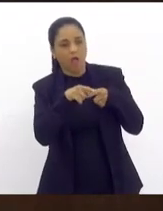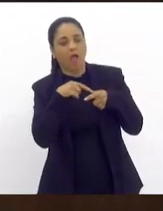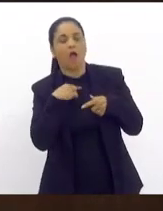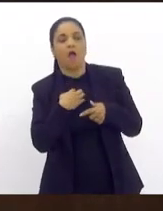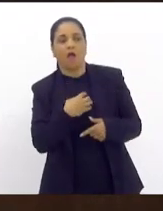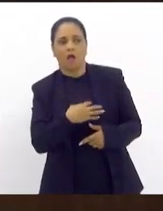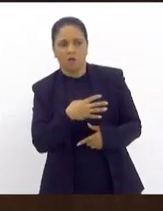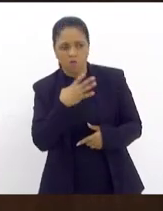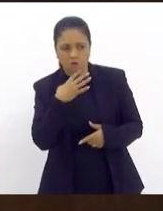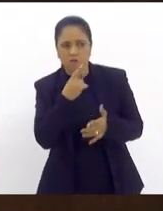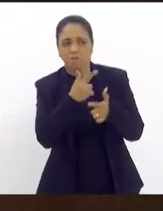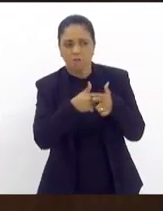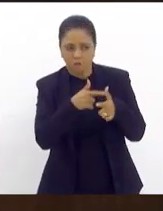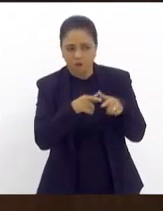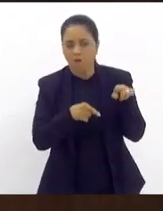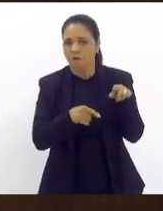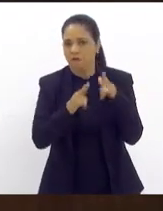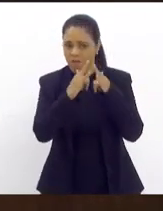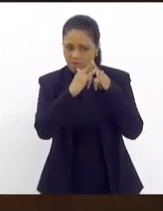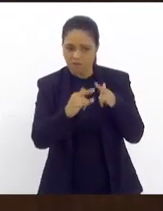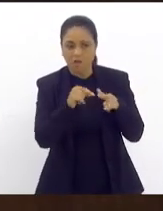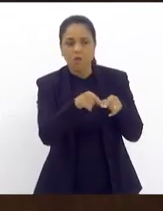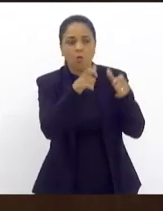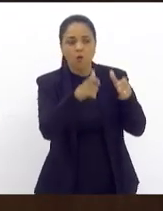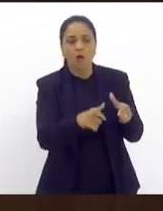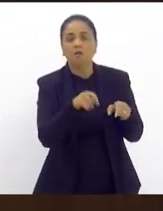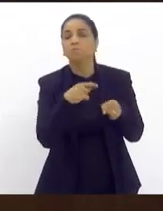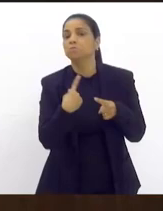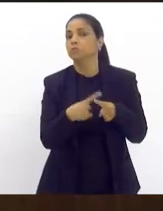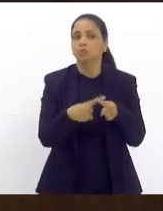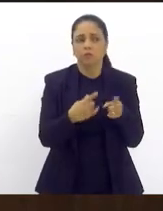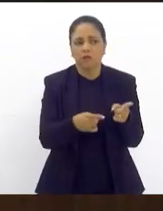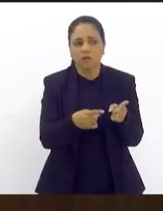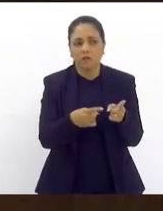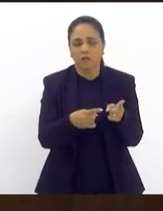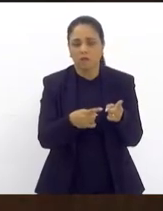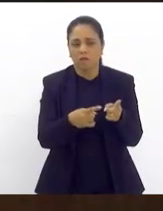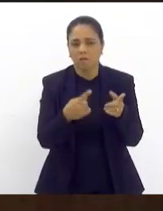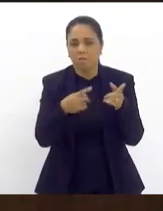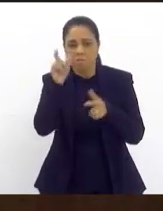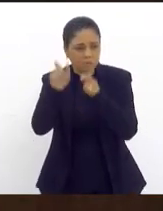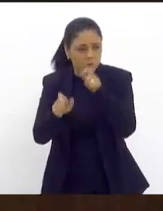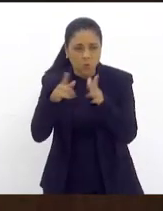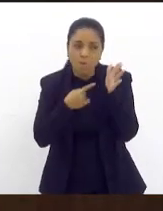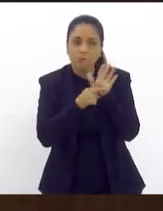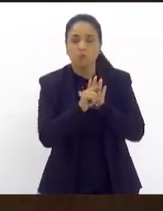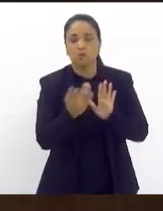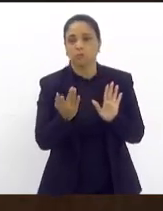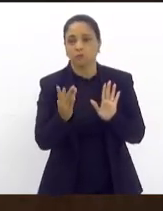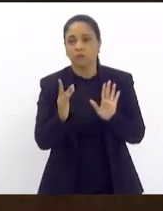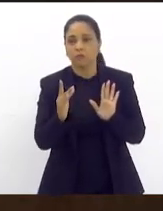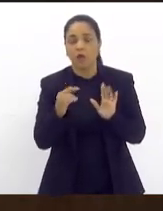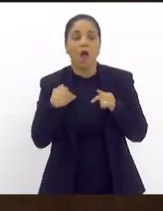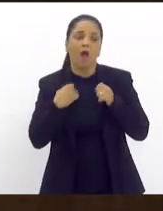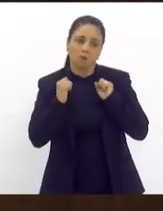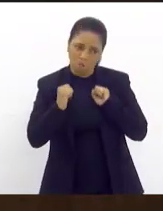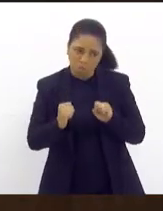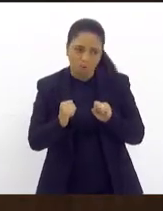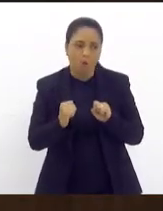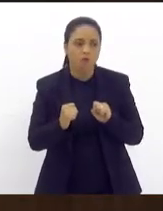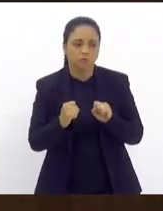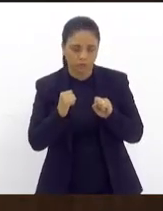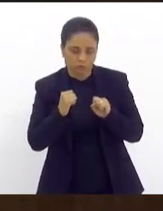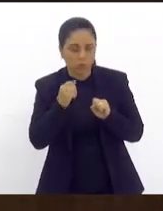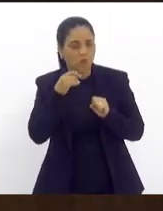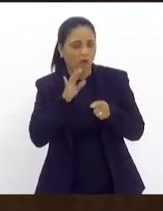têm que vão perguntar mas que que essa tenda Violeta tá fazendo aqui existe um problema e eu posso ajudar a prevenir